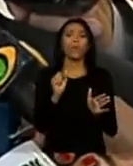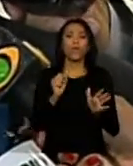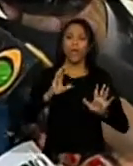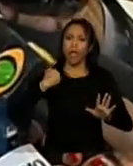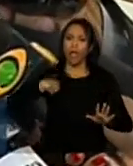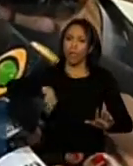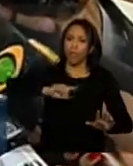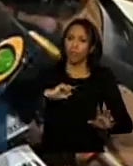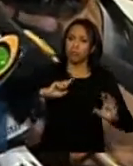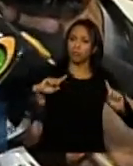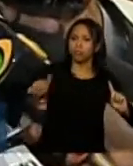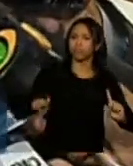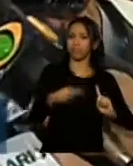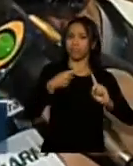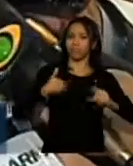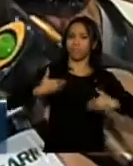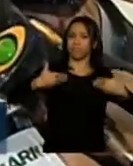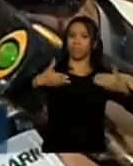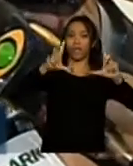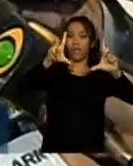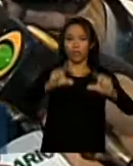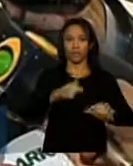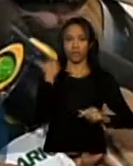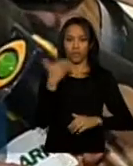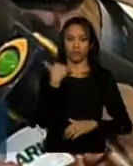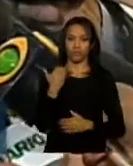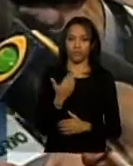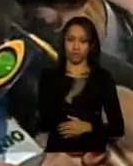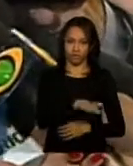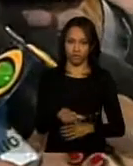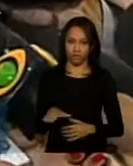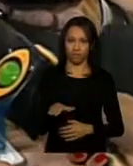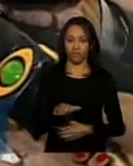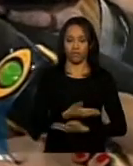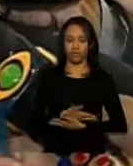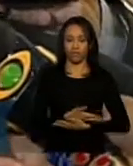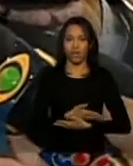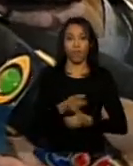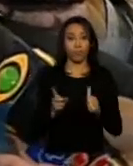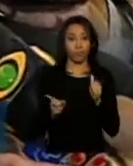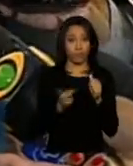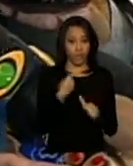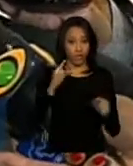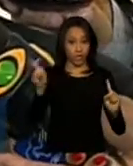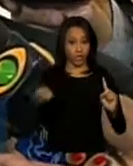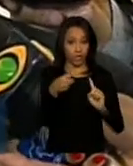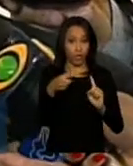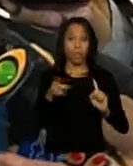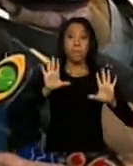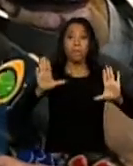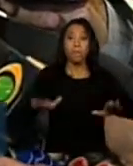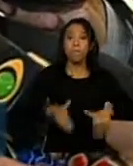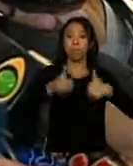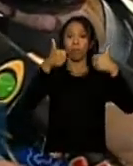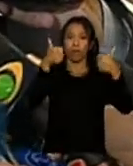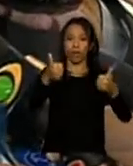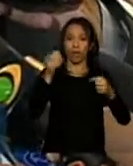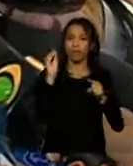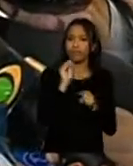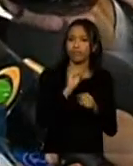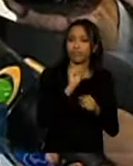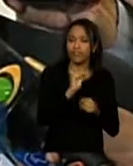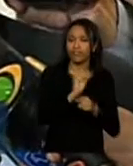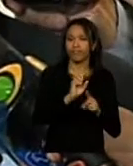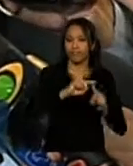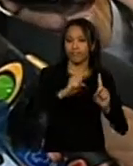temos daqui para frente na redução da mortalidade infantil. Um primeiro desafio, melhorar a qualidade do pré-natal e